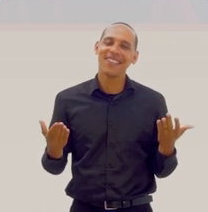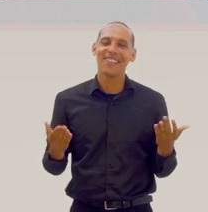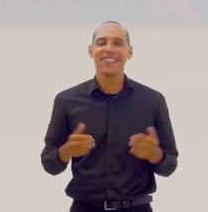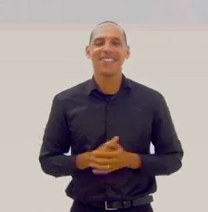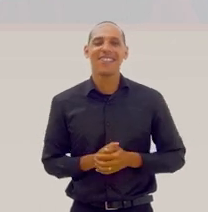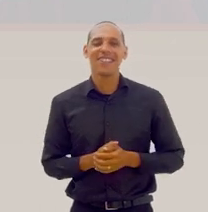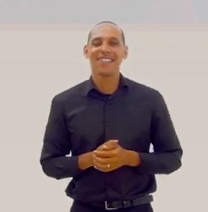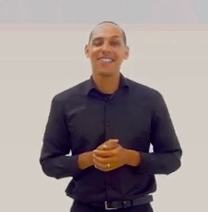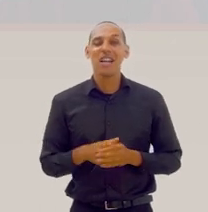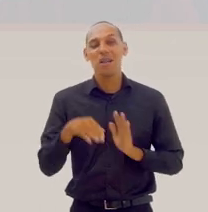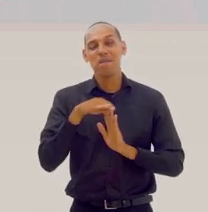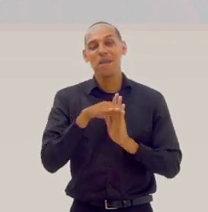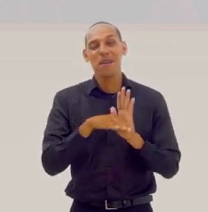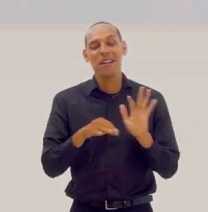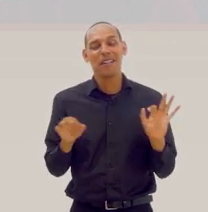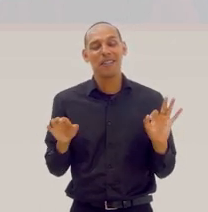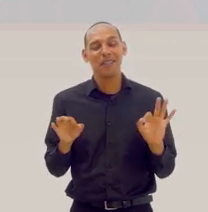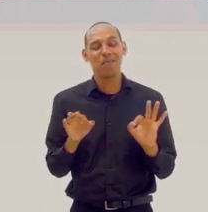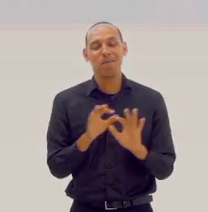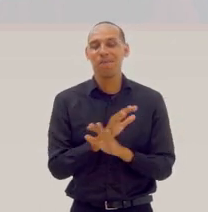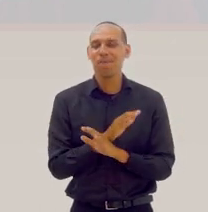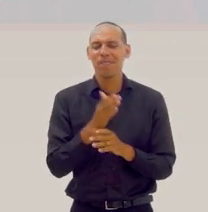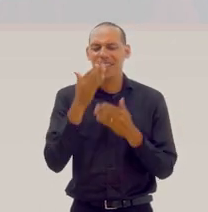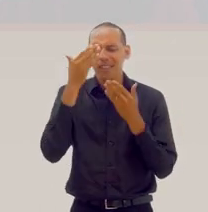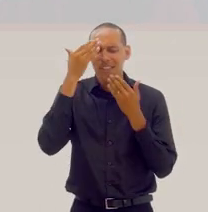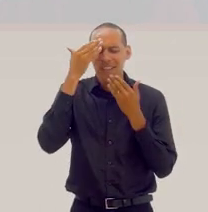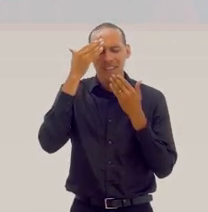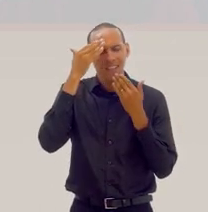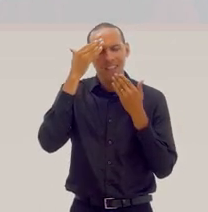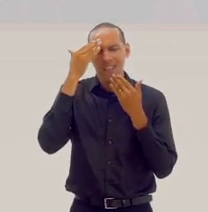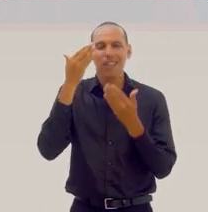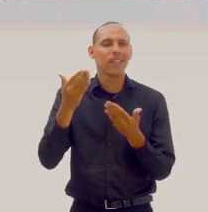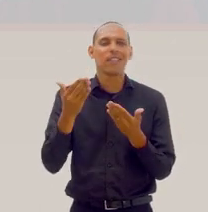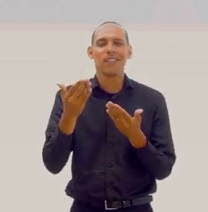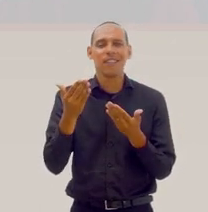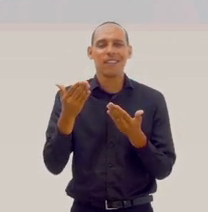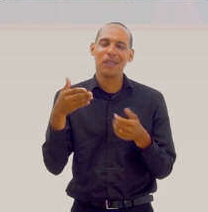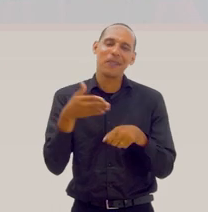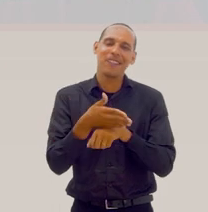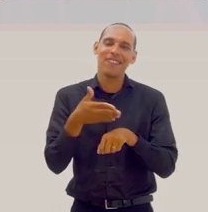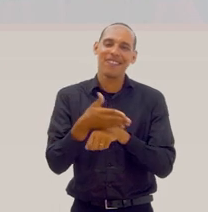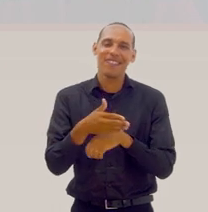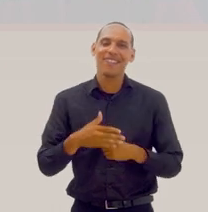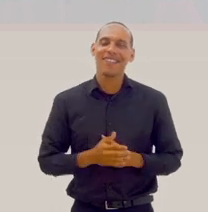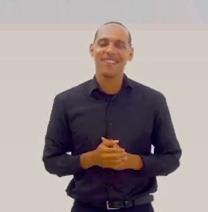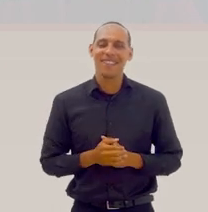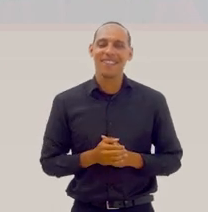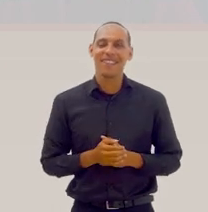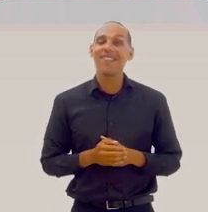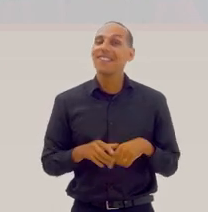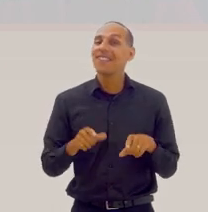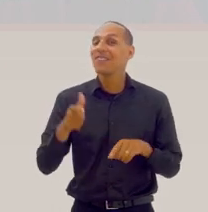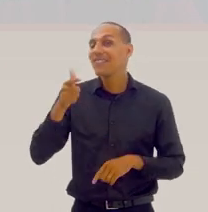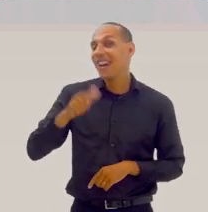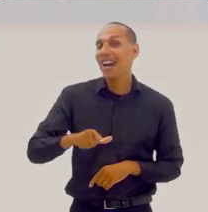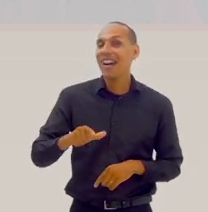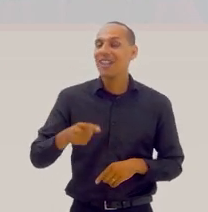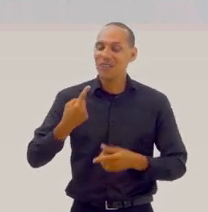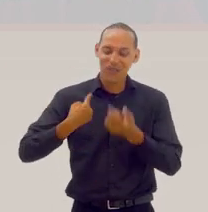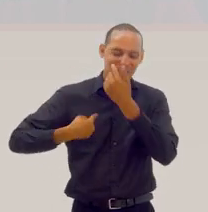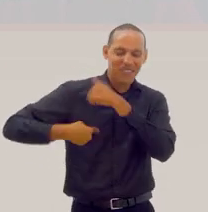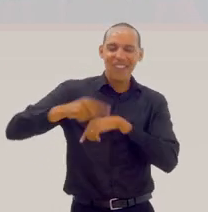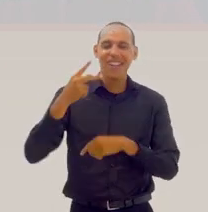Mas, infelizmente, nosso programa está acabando. Queria agradecer. Muito obrigada pela sua participação e ainda